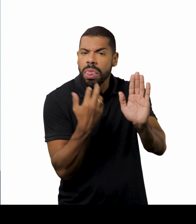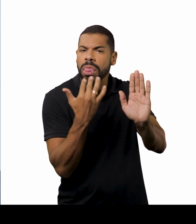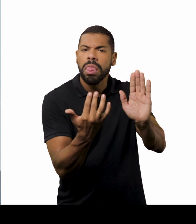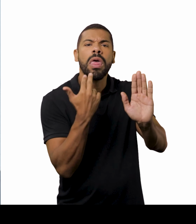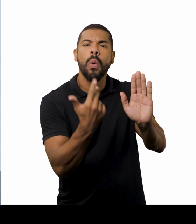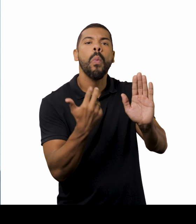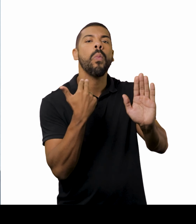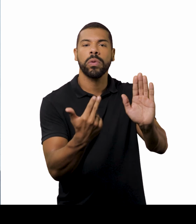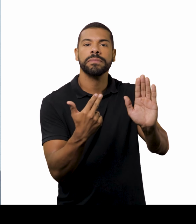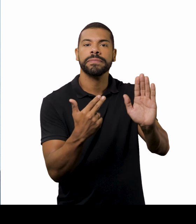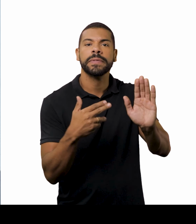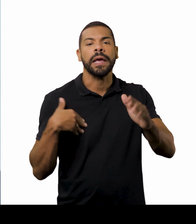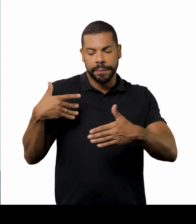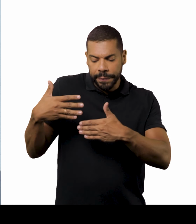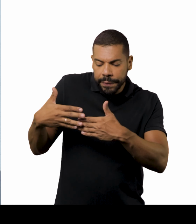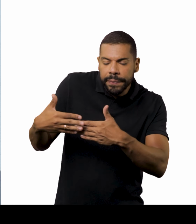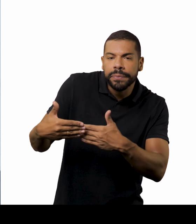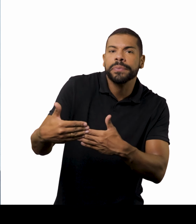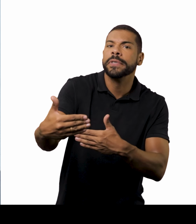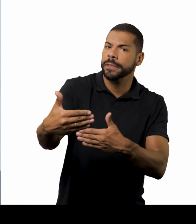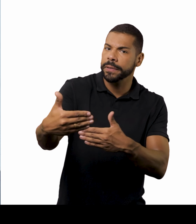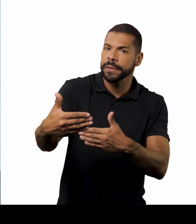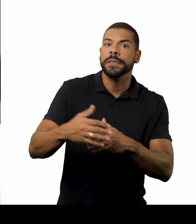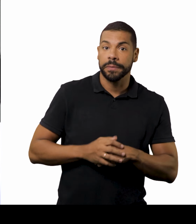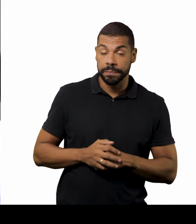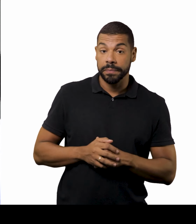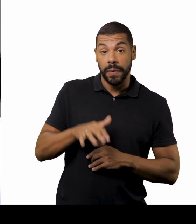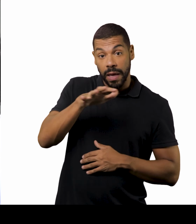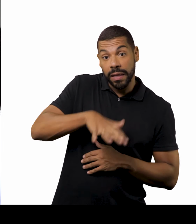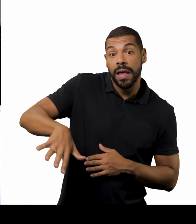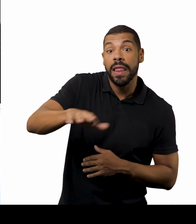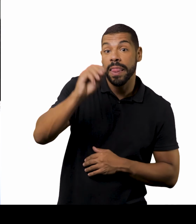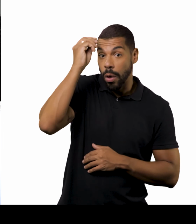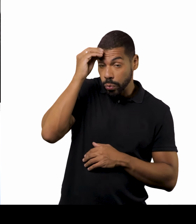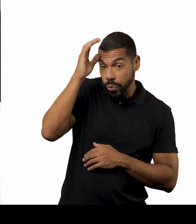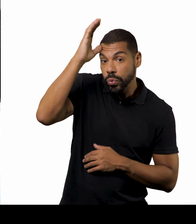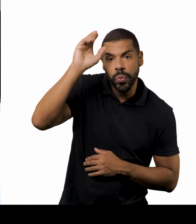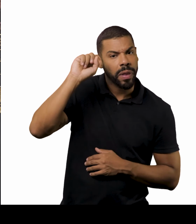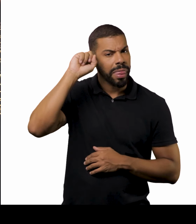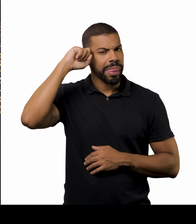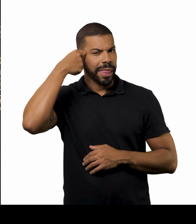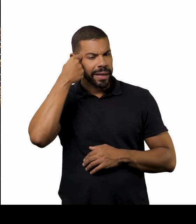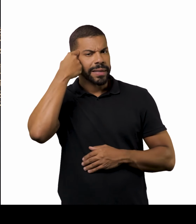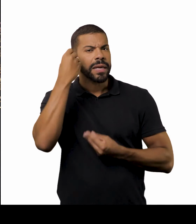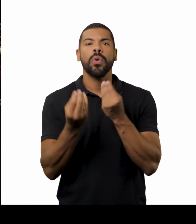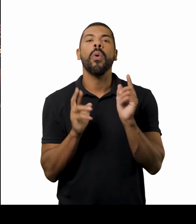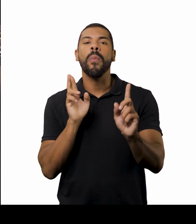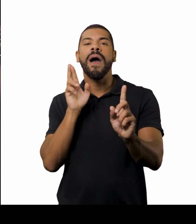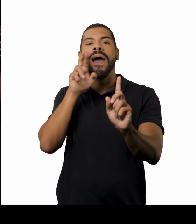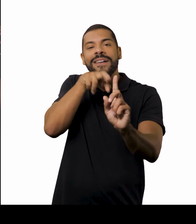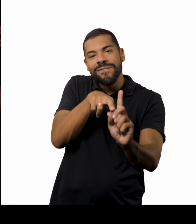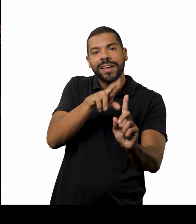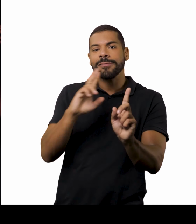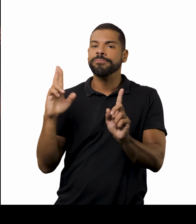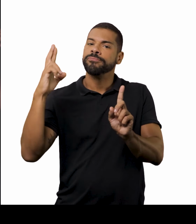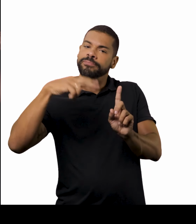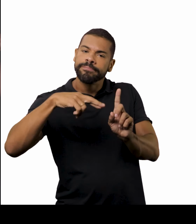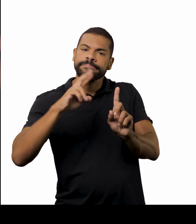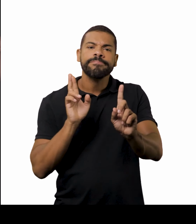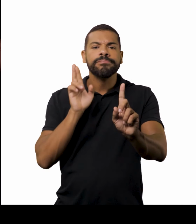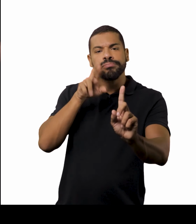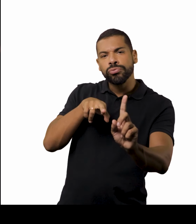traduzisse essa linguagem. Que é um processo pelo qual a gente passa muito dentro da cultura negra, que é trazer essas referências